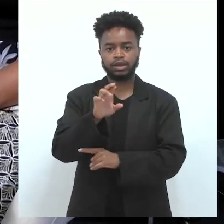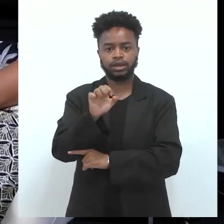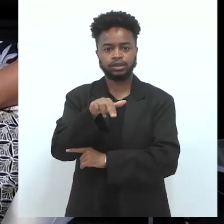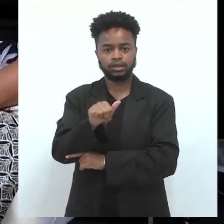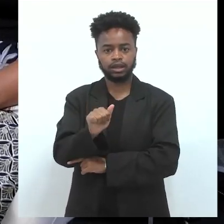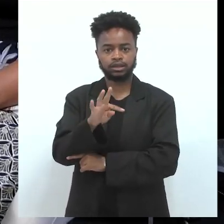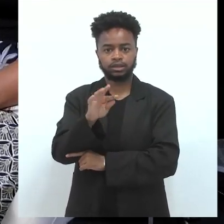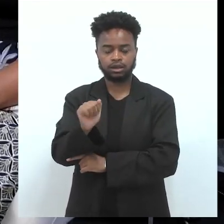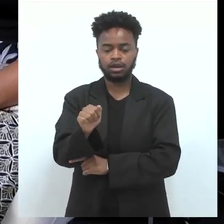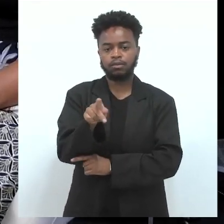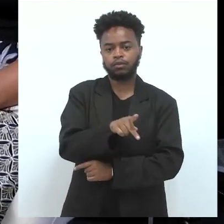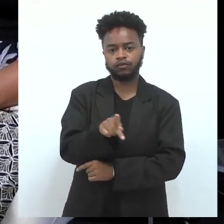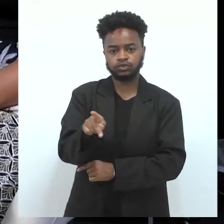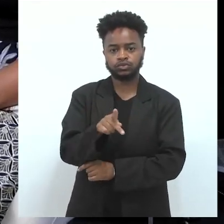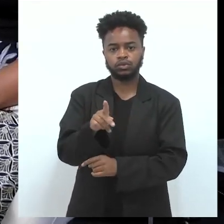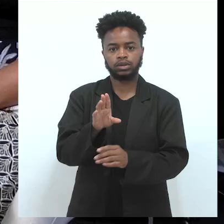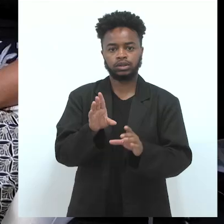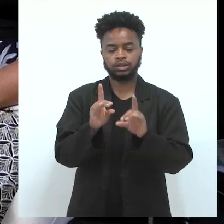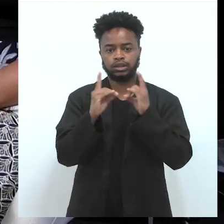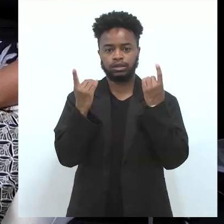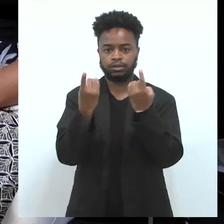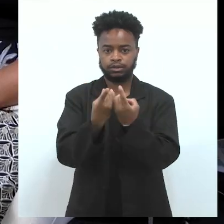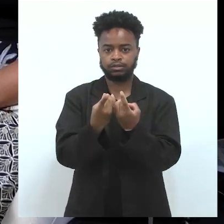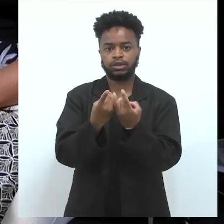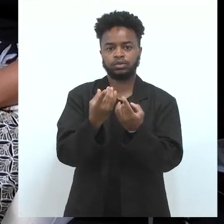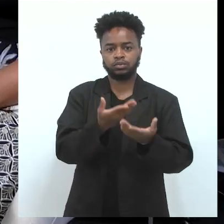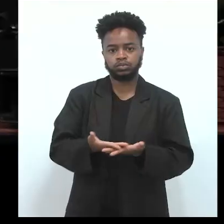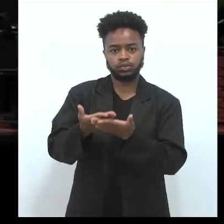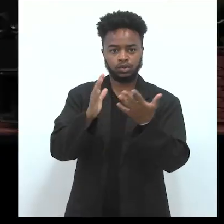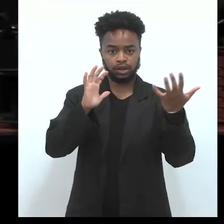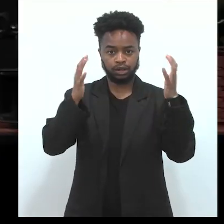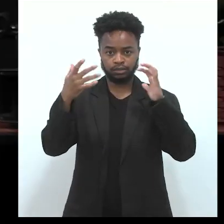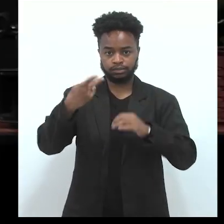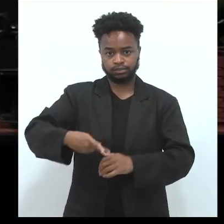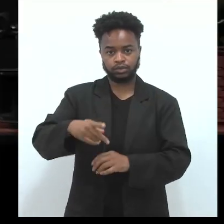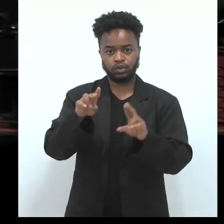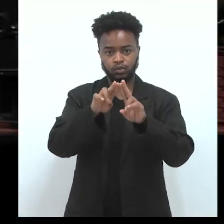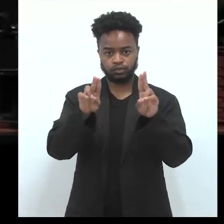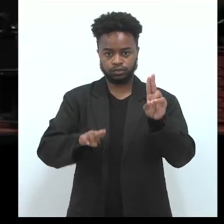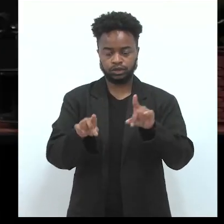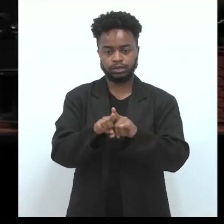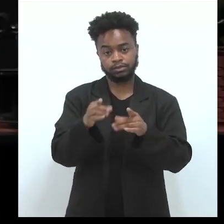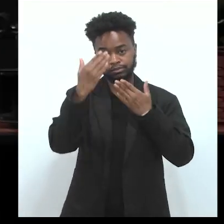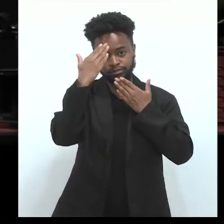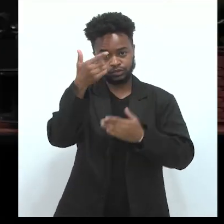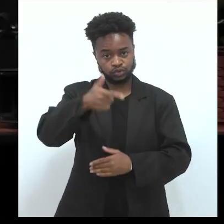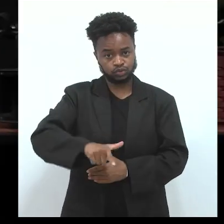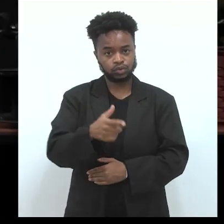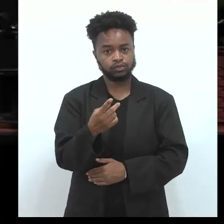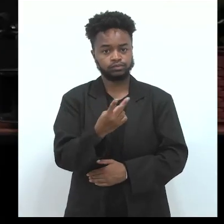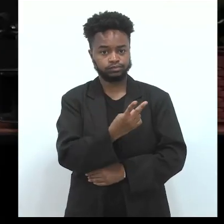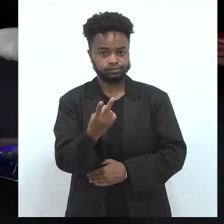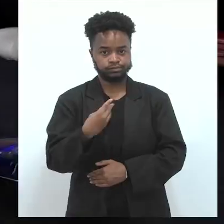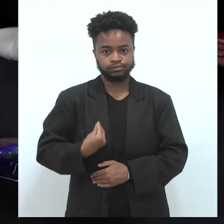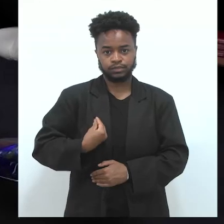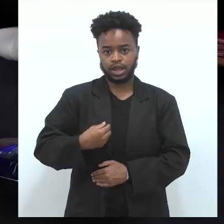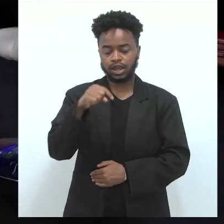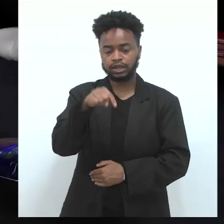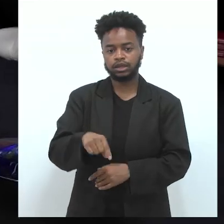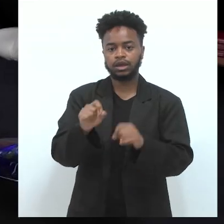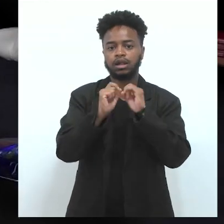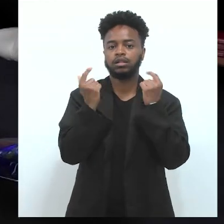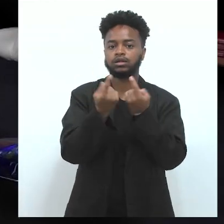Libonati, professora do Departamento de Meteorologia da UFRJ. Agradeço mais uma vez a presença de vocês no Alerj Debate de